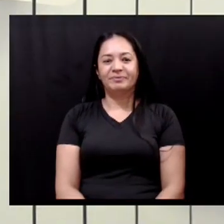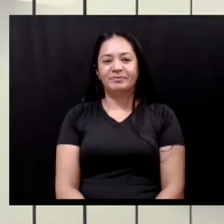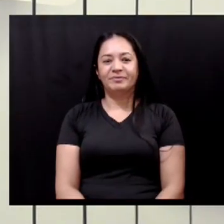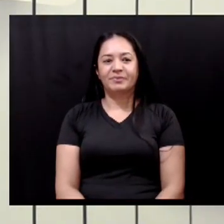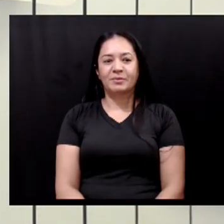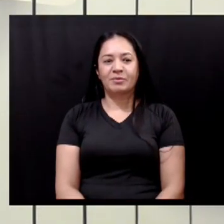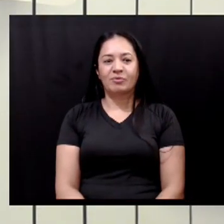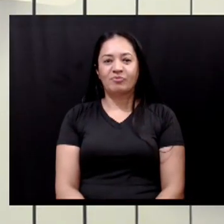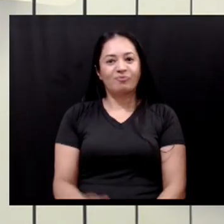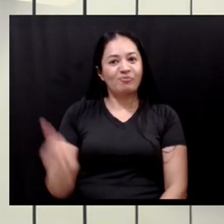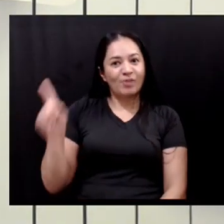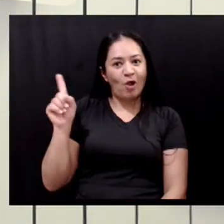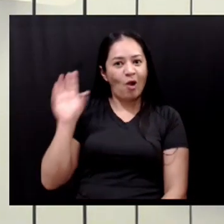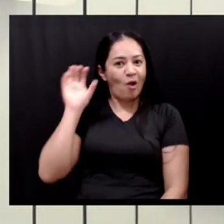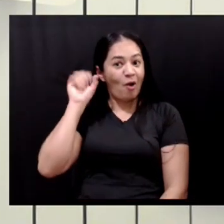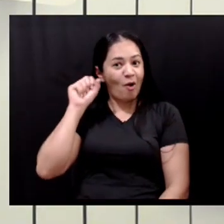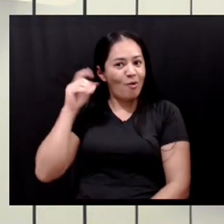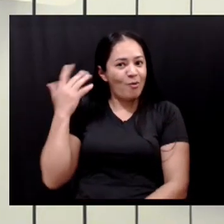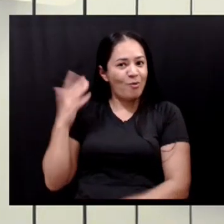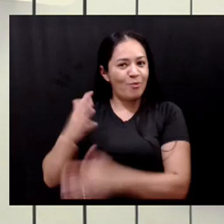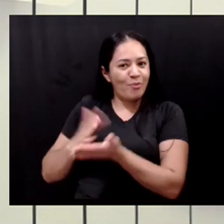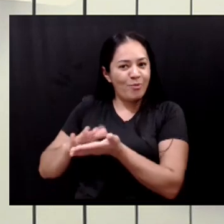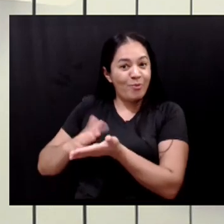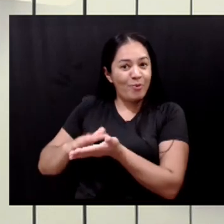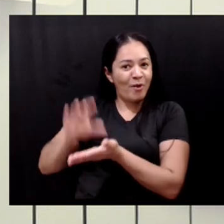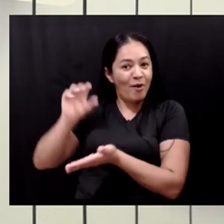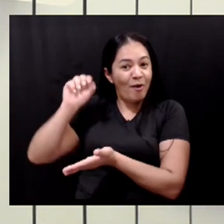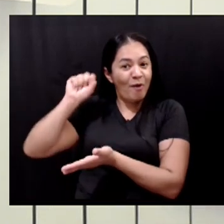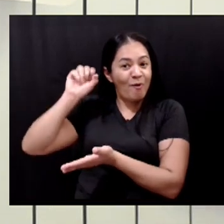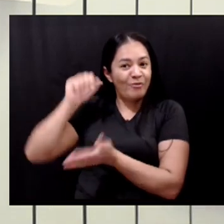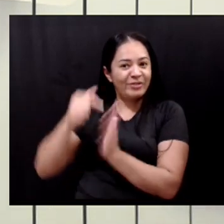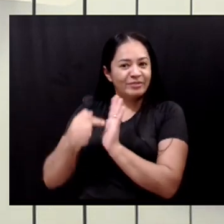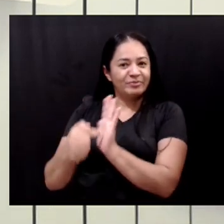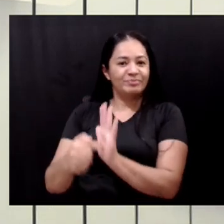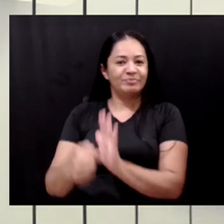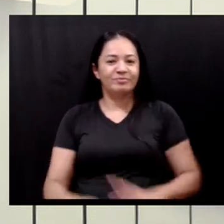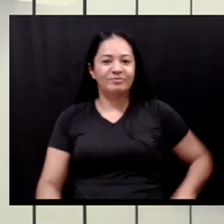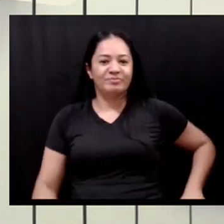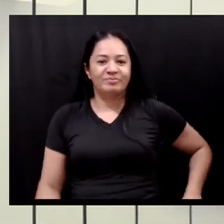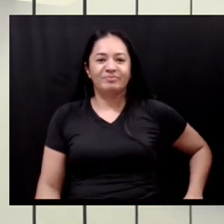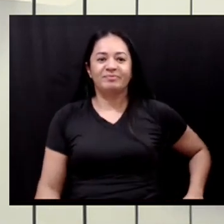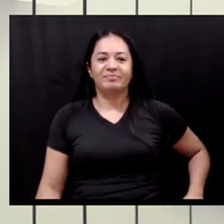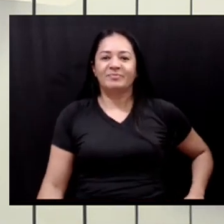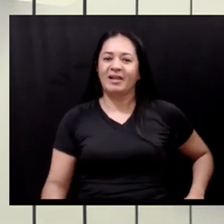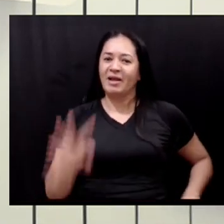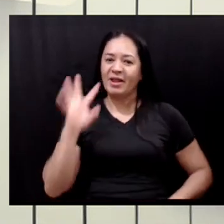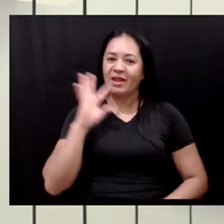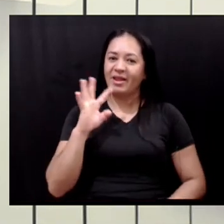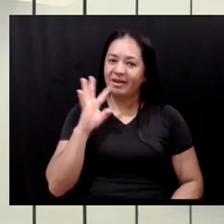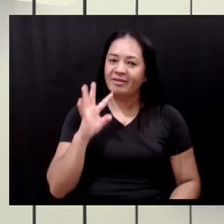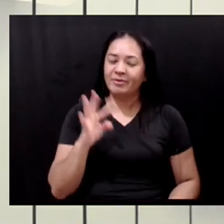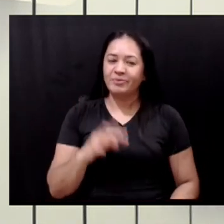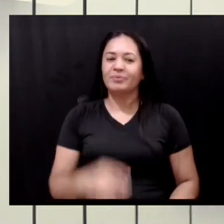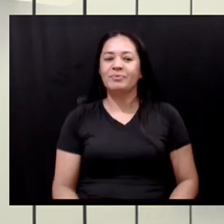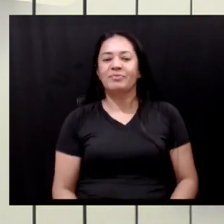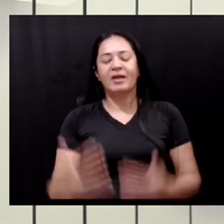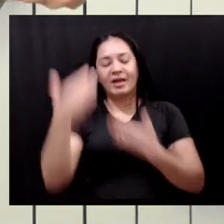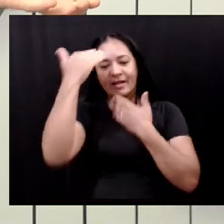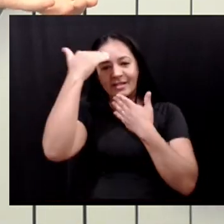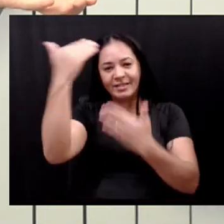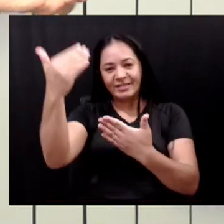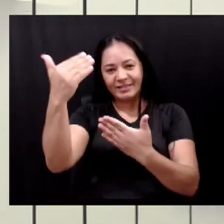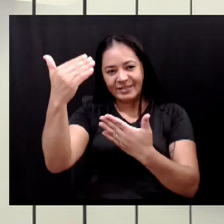Ao fundo, né, deu para ouvir aí a apresentação musical muito bacana. Quero agradecer a nossa repórter Luana Galiza e